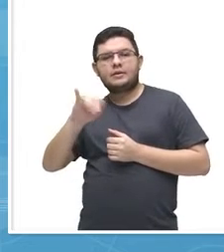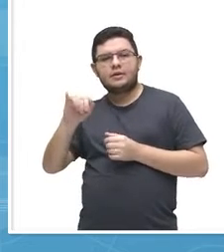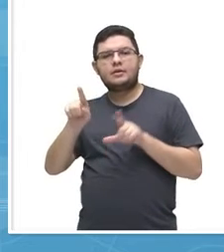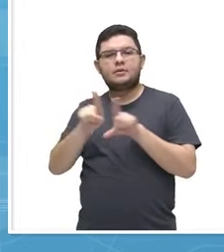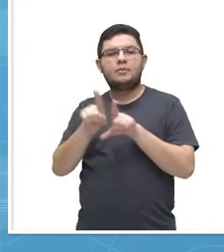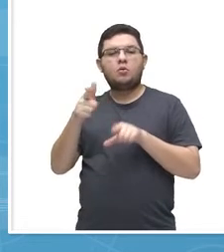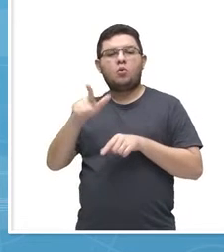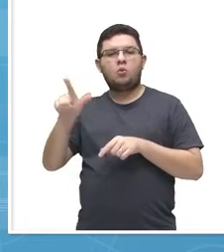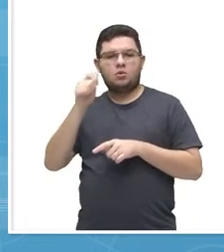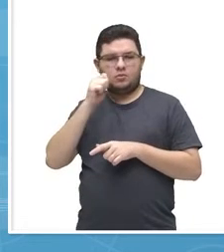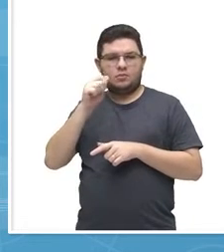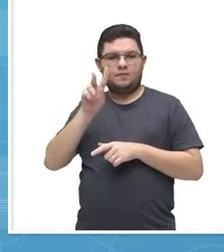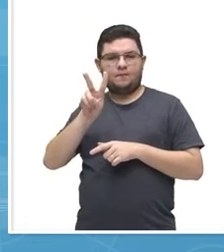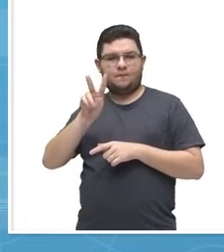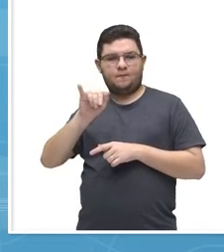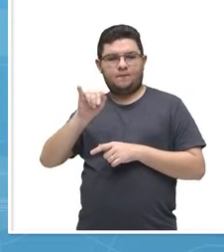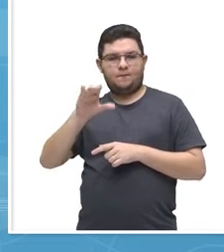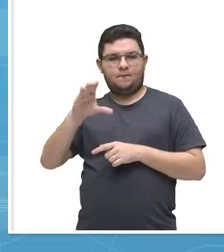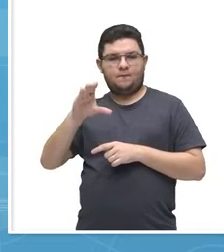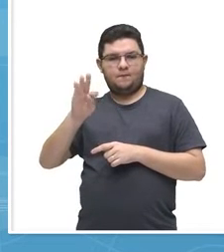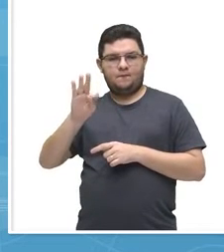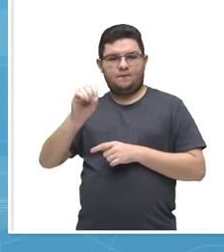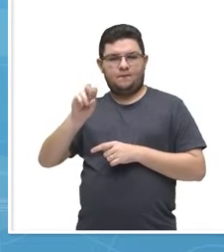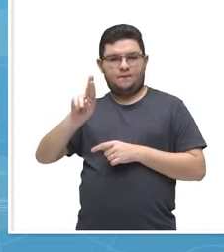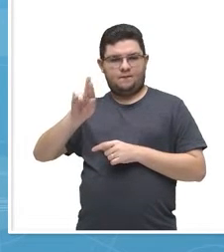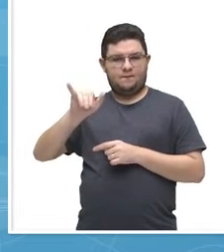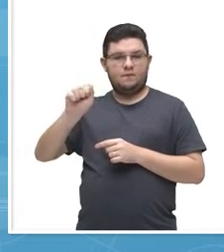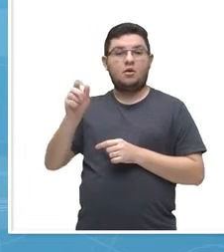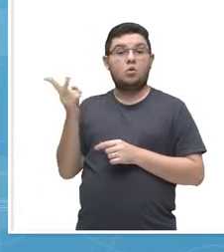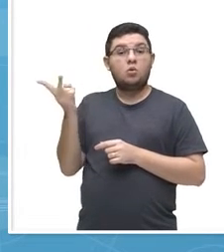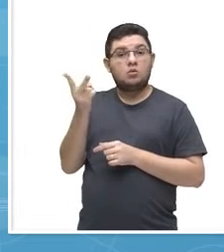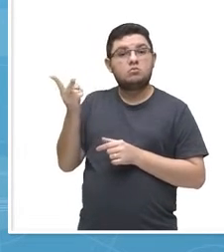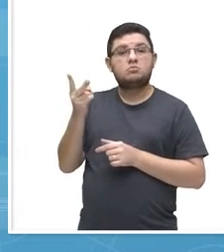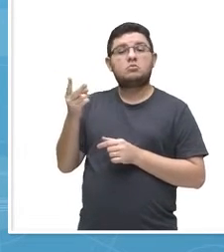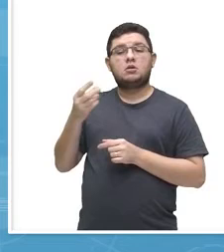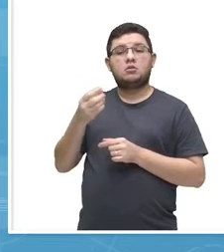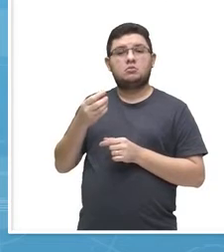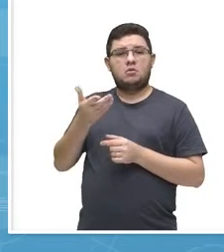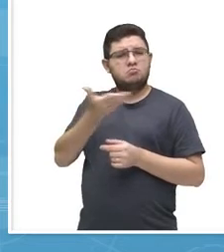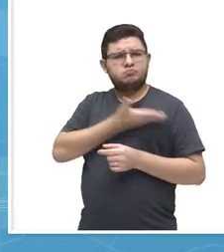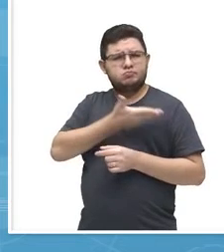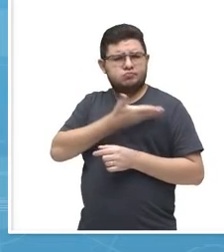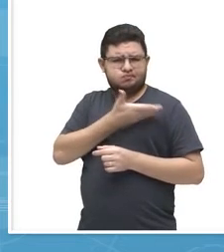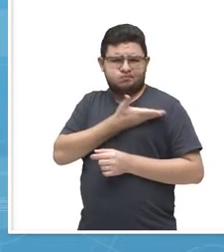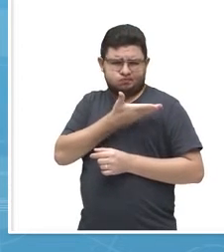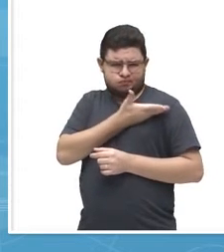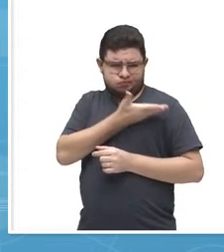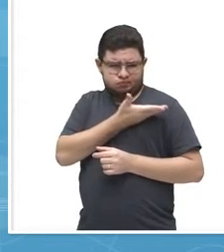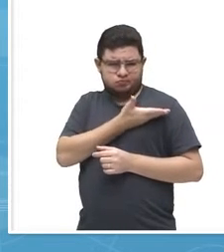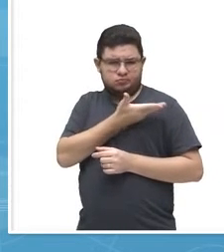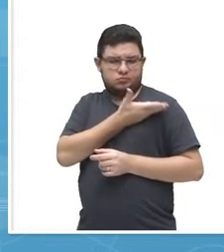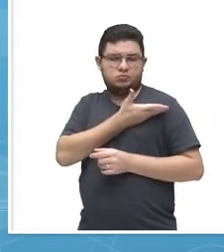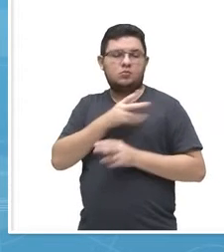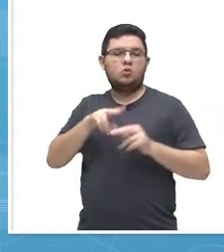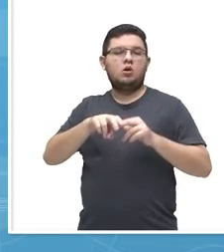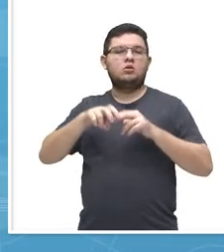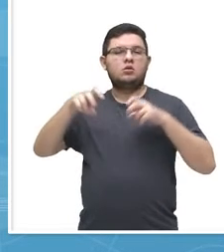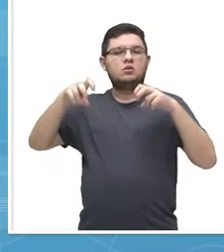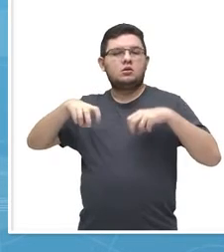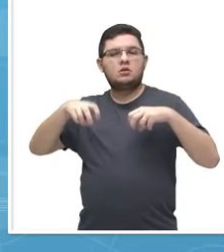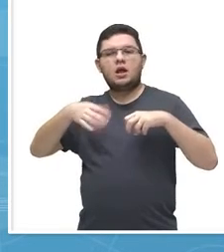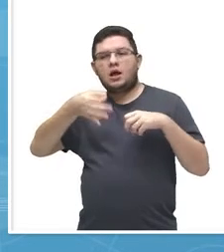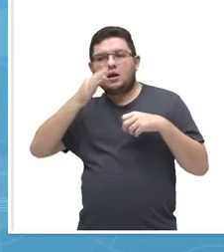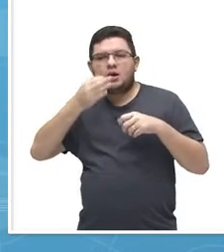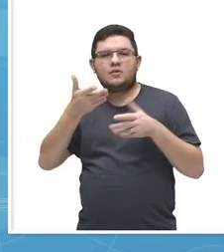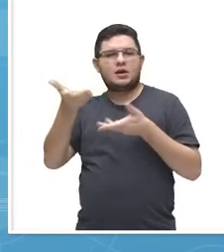são boas amigas. Sim, com certeza. Por quê? Porque elas estão juntas ali, sentadas no café, bem tranquilas, conversando.